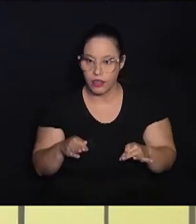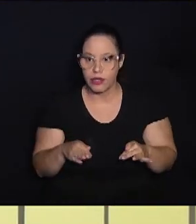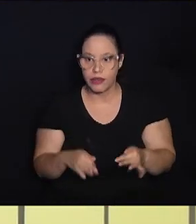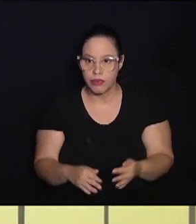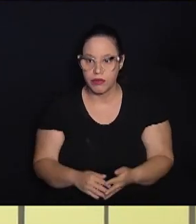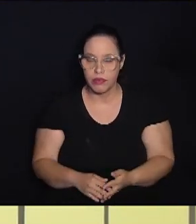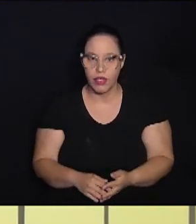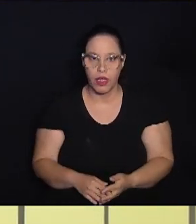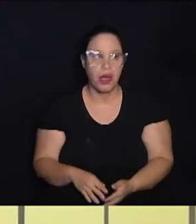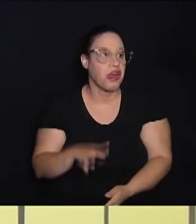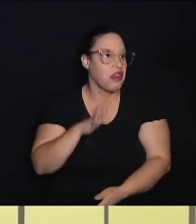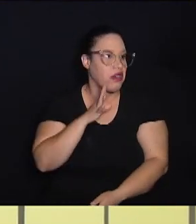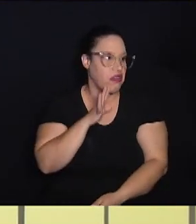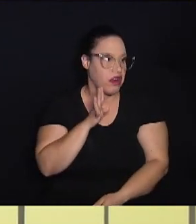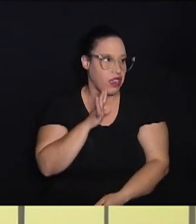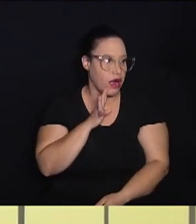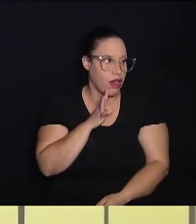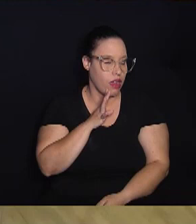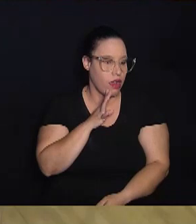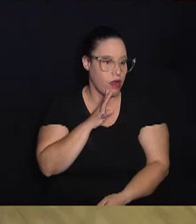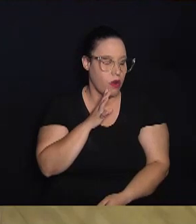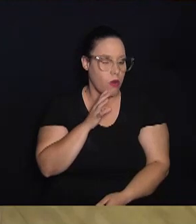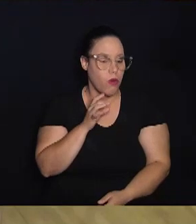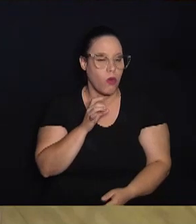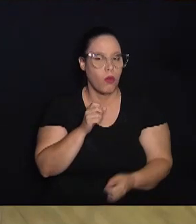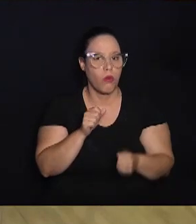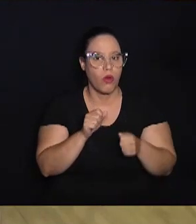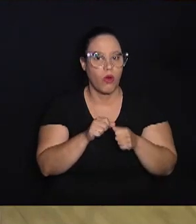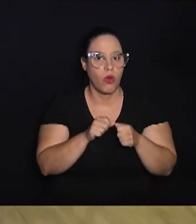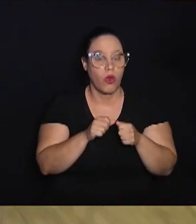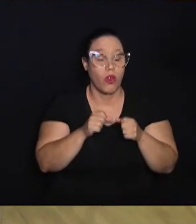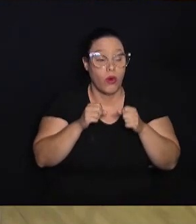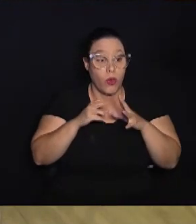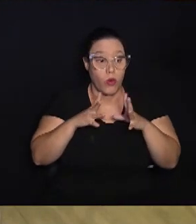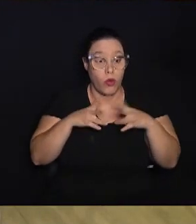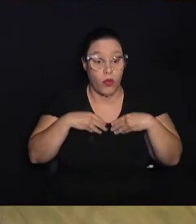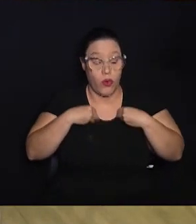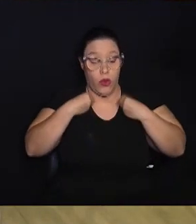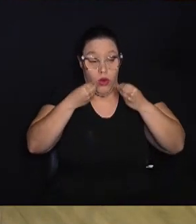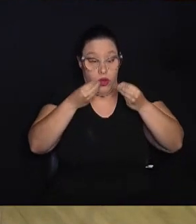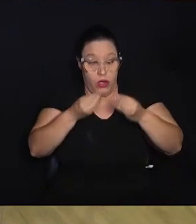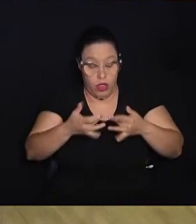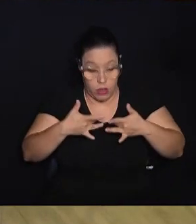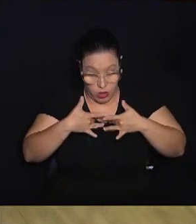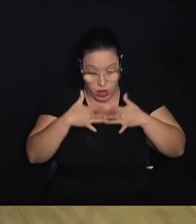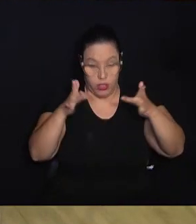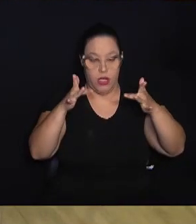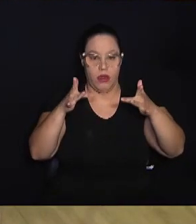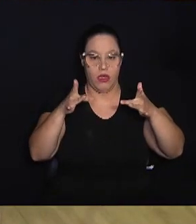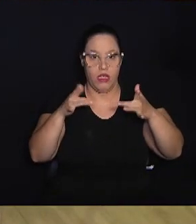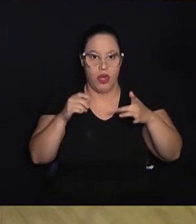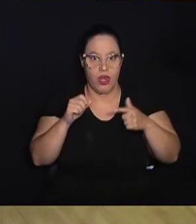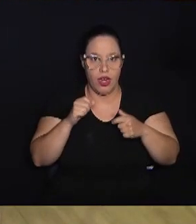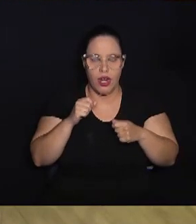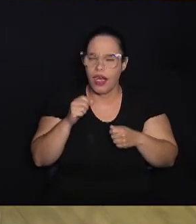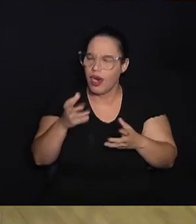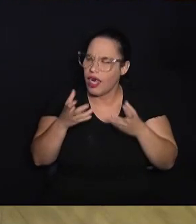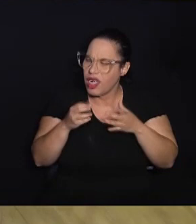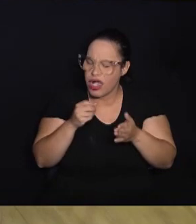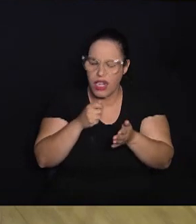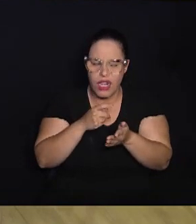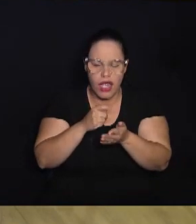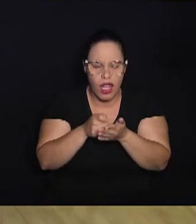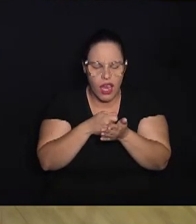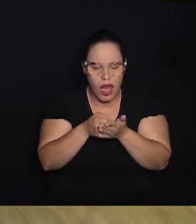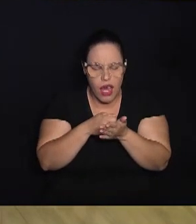interessante pensar que é uma forma de expressão mas a pessoa não quer só escrever e não quer só desenhar né ela quer contar uma história e já vem pronto